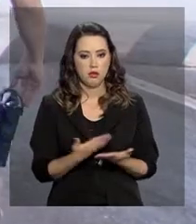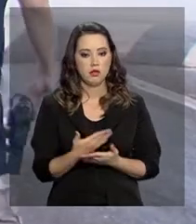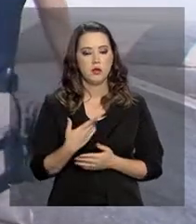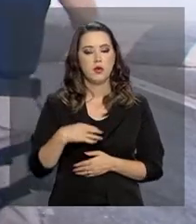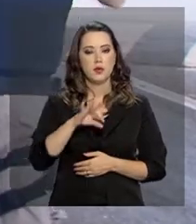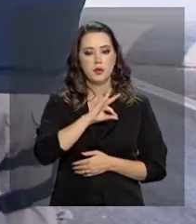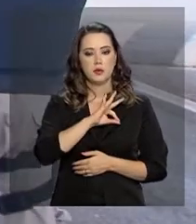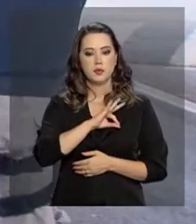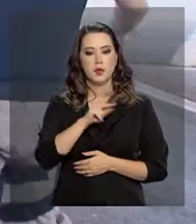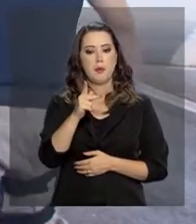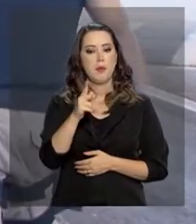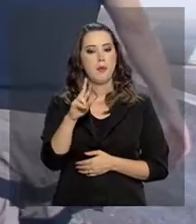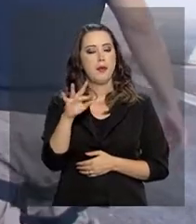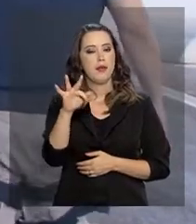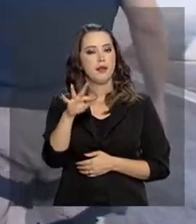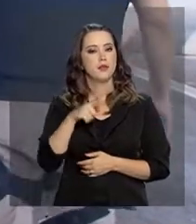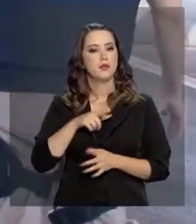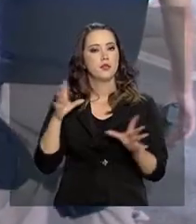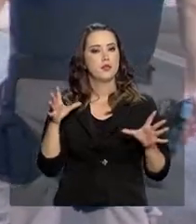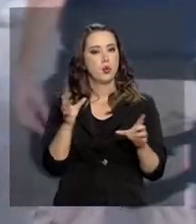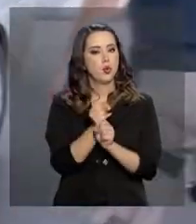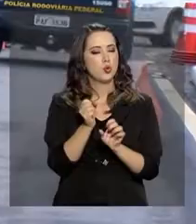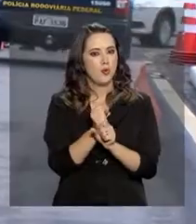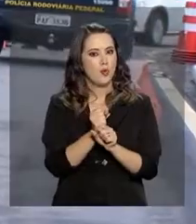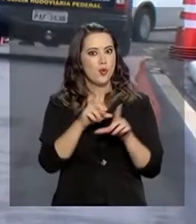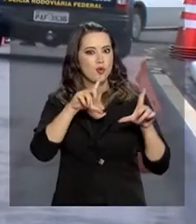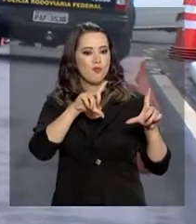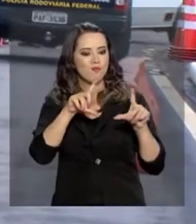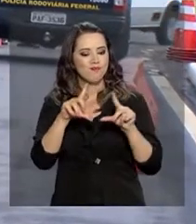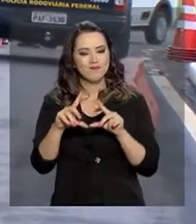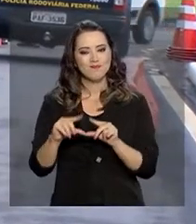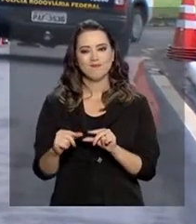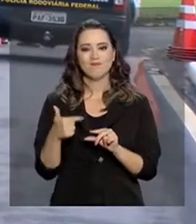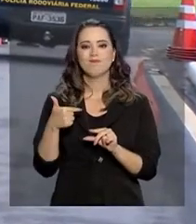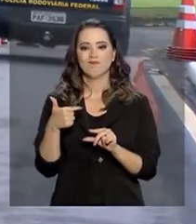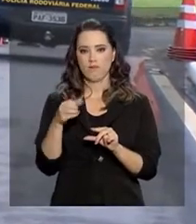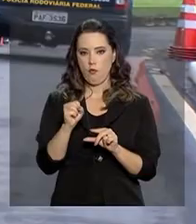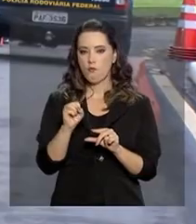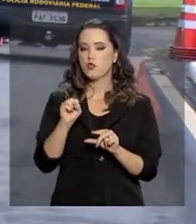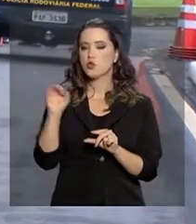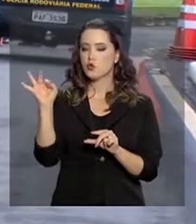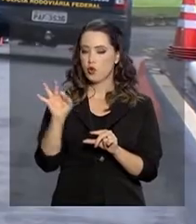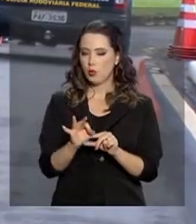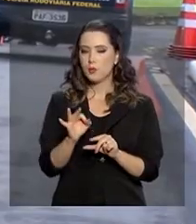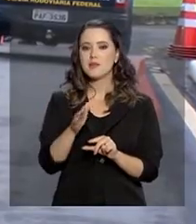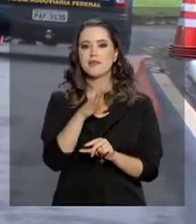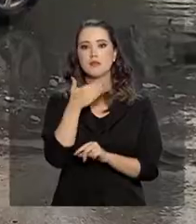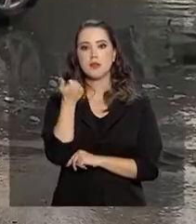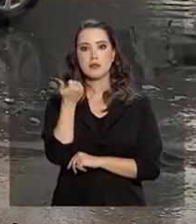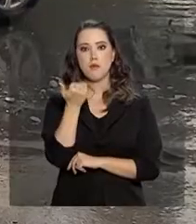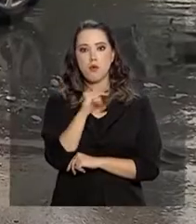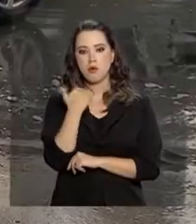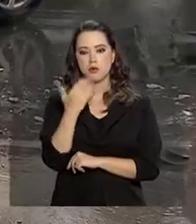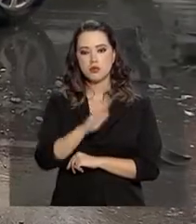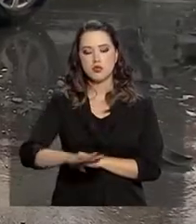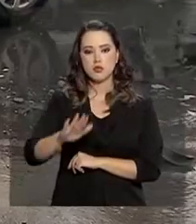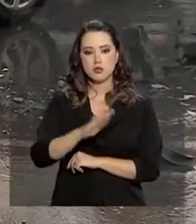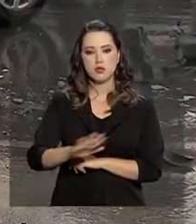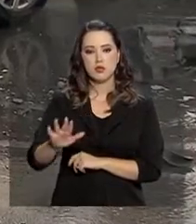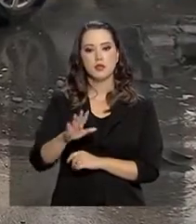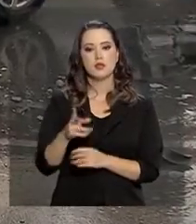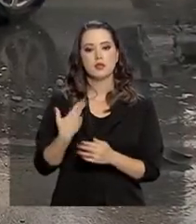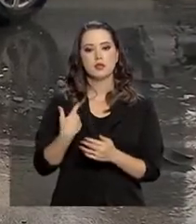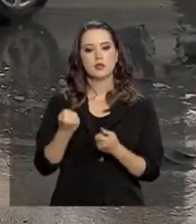rodoviária federal contabiliza uma diminuição de 28 por cento nas mortes de crianças vítimas de